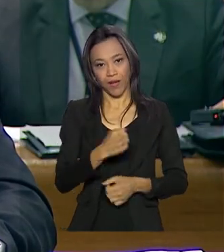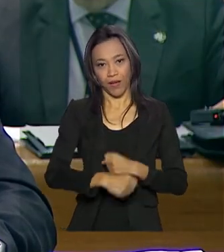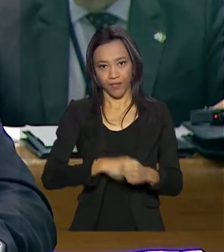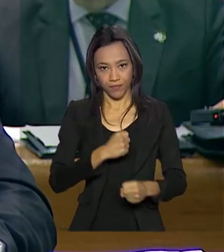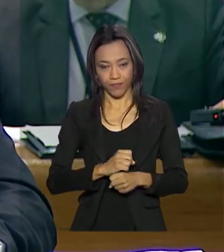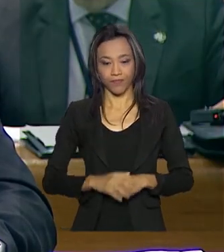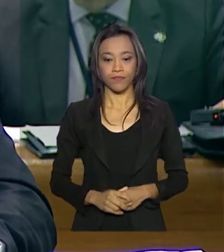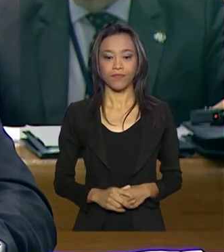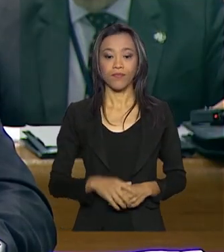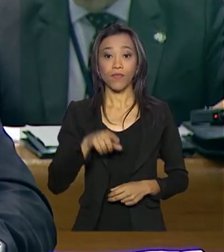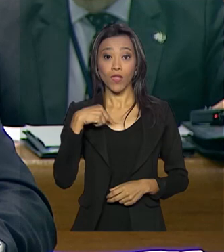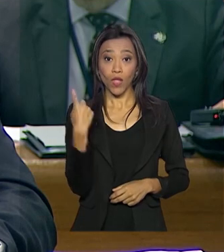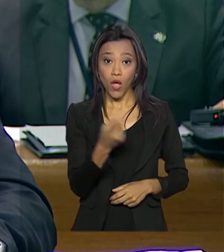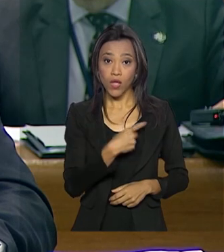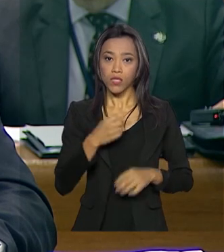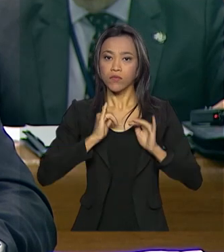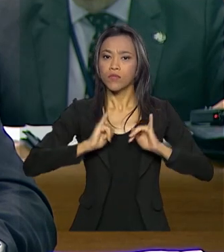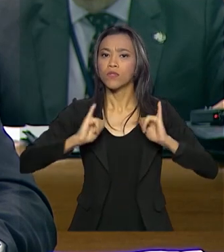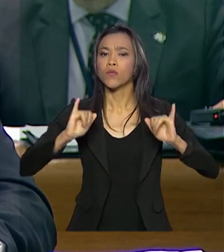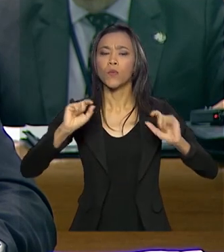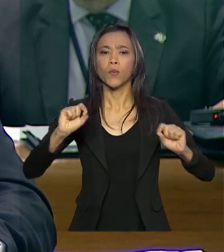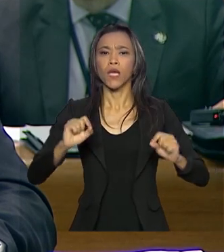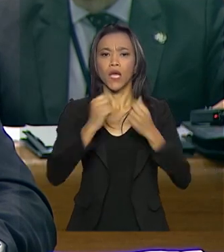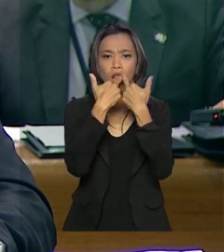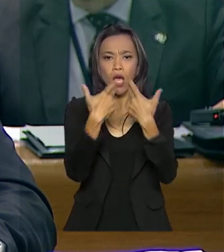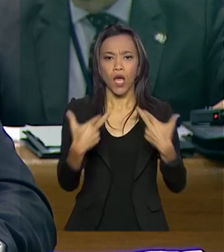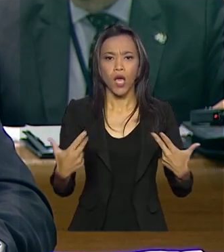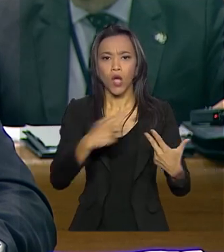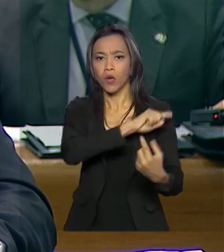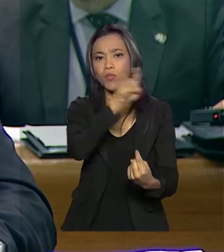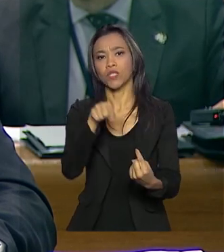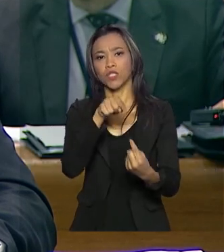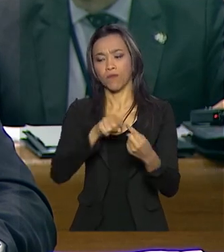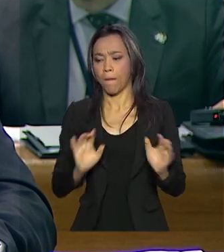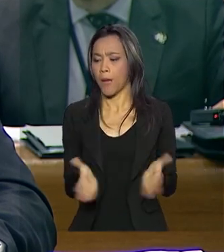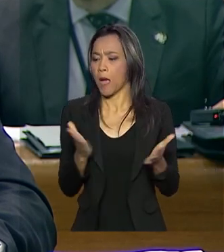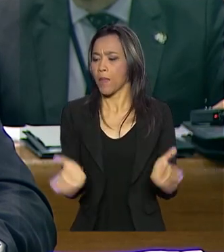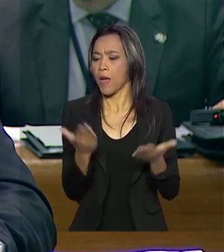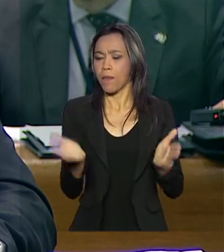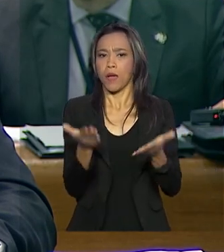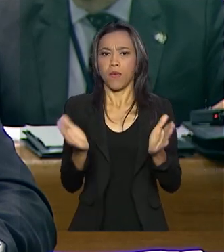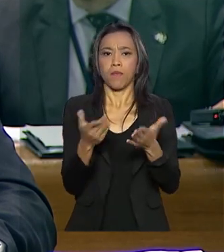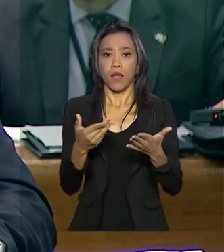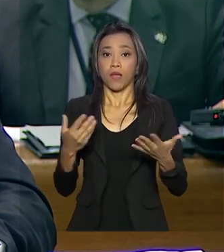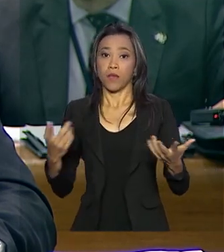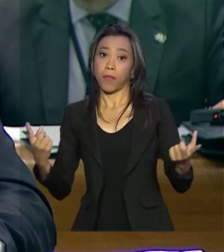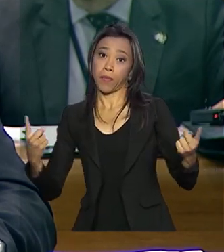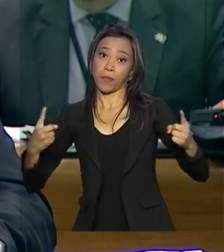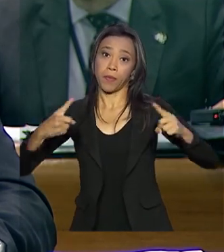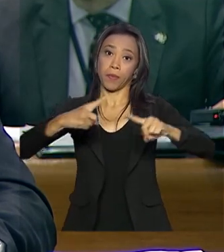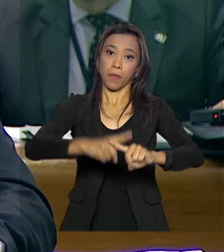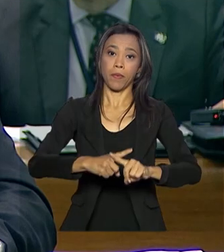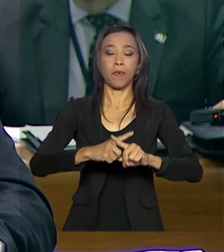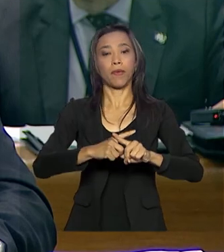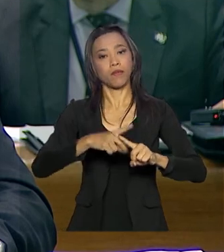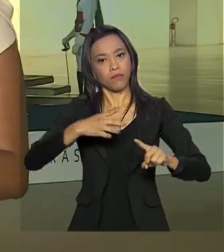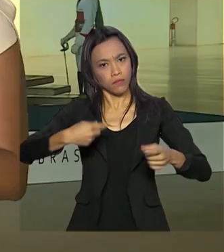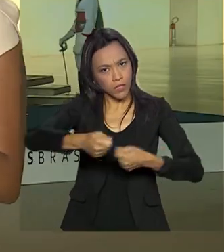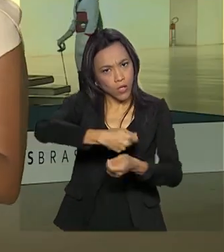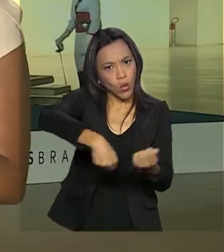ênfase à inovação essencial para fomentar a produtividade ea competitividade de nossas